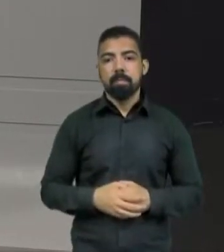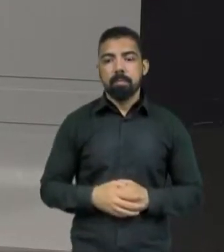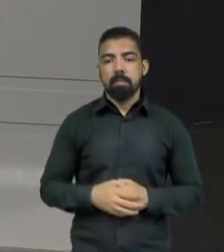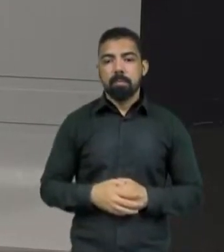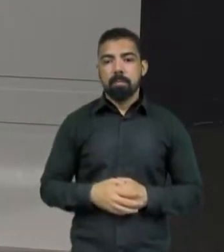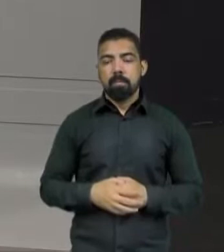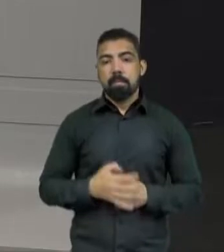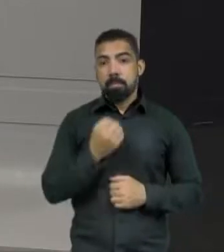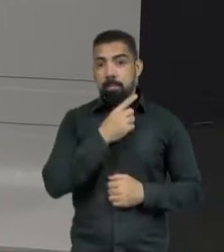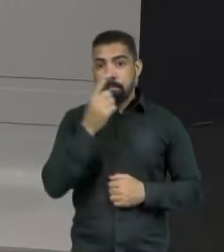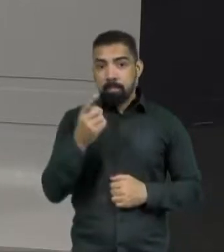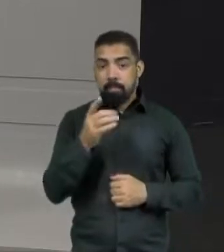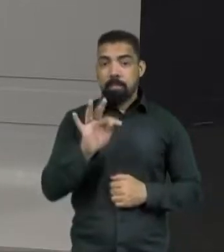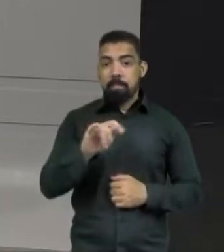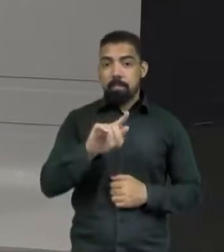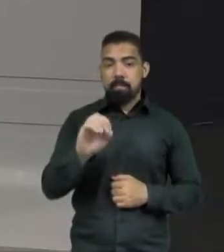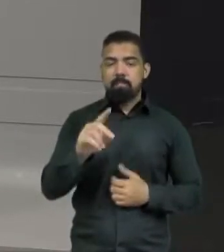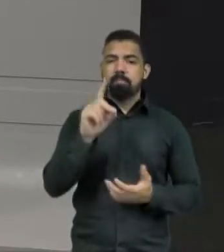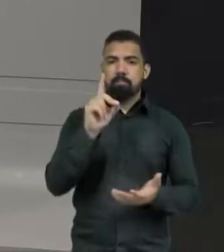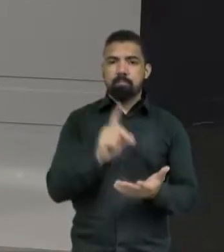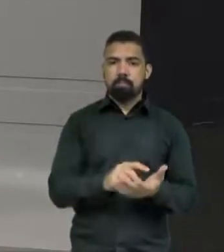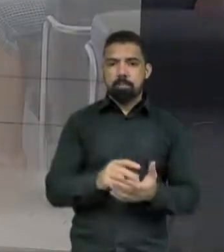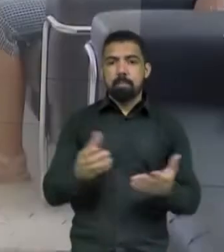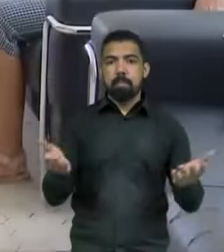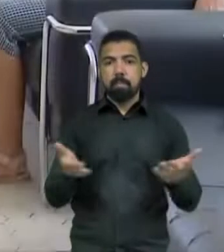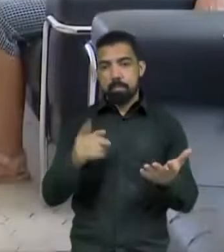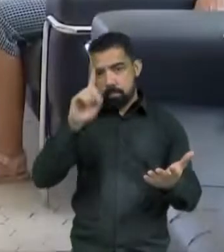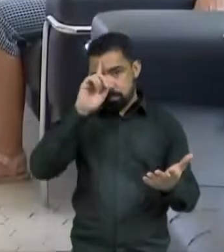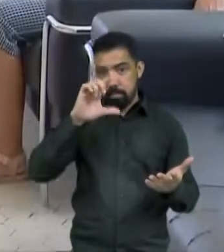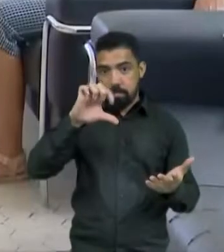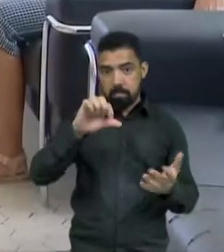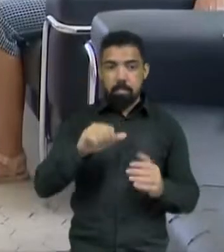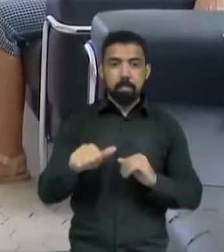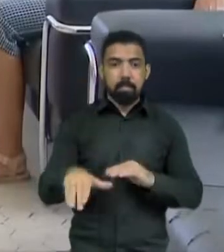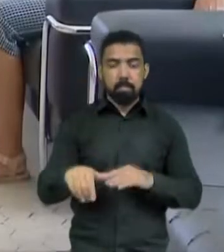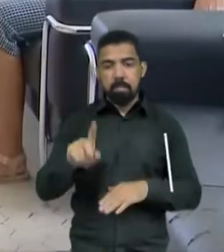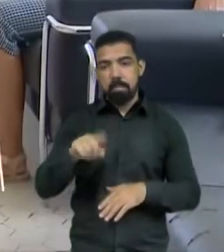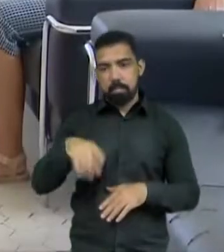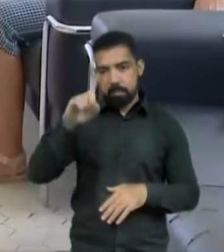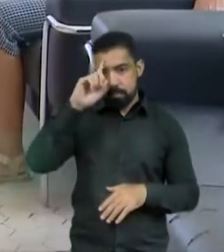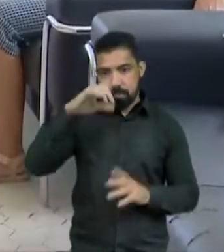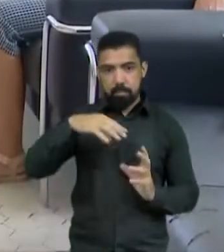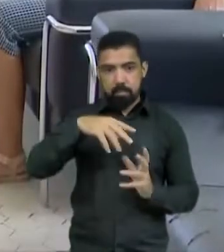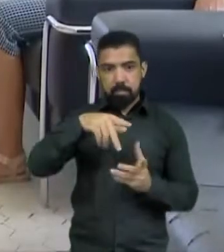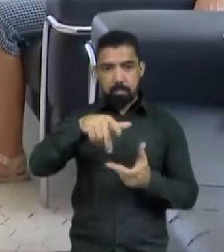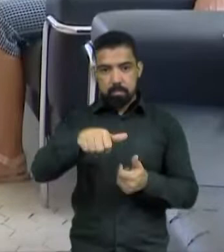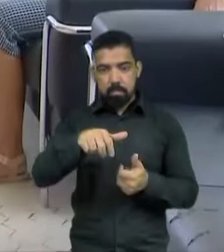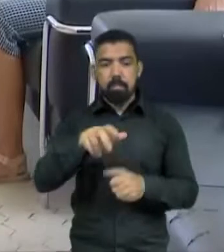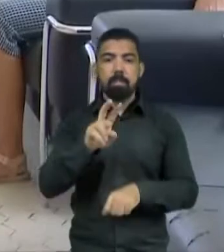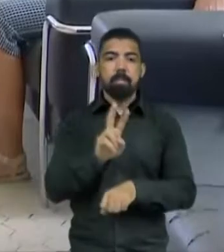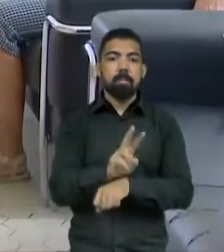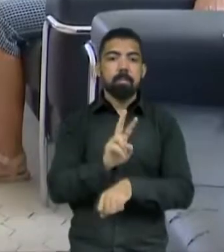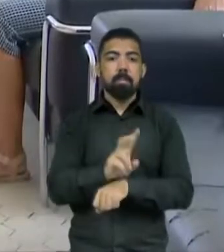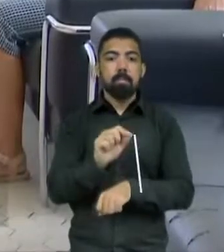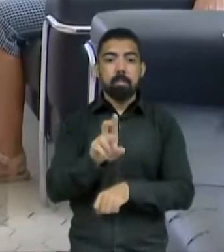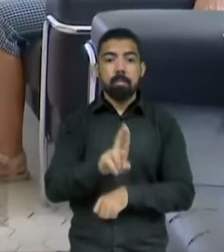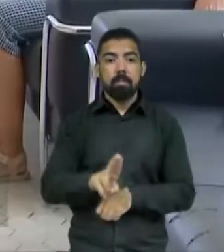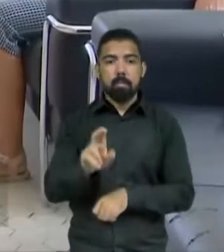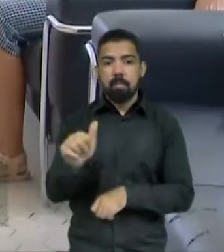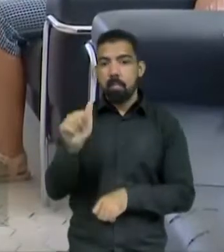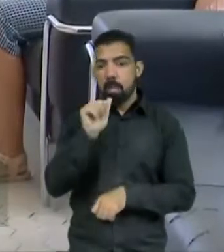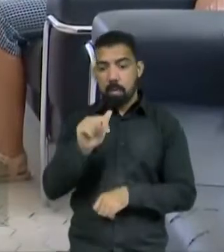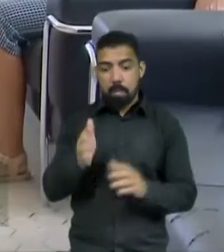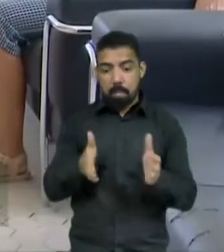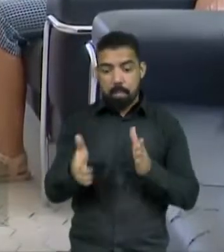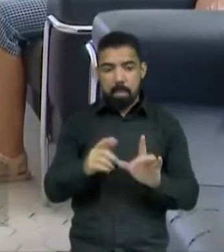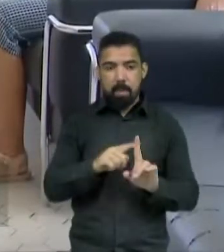Bom dia, Tiago. Isso mesmo. Hoje, dia 9 de setembro, é o Dia Mundial de Prevenção ao Uso do Álcool na Gravidez.